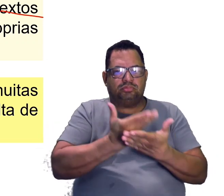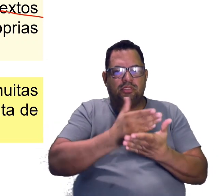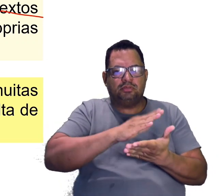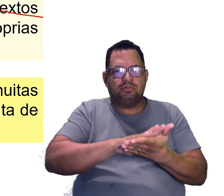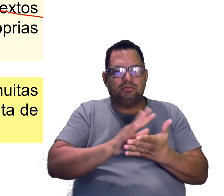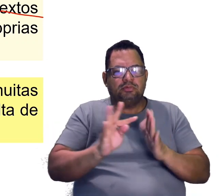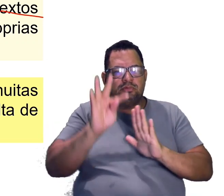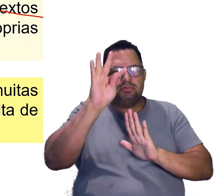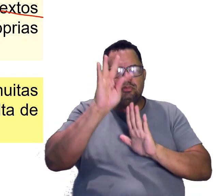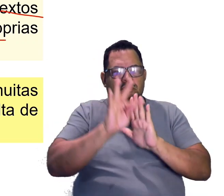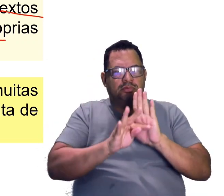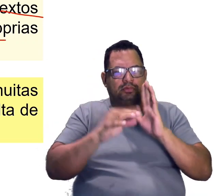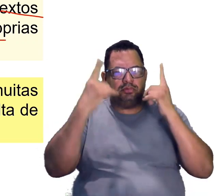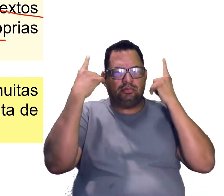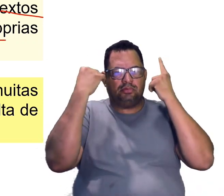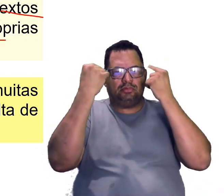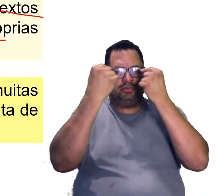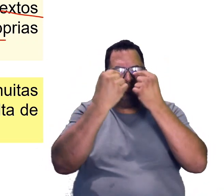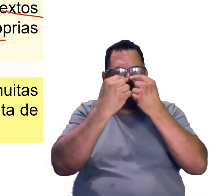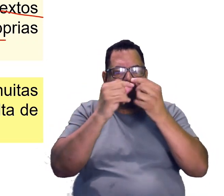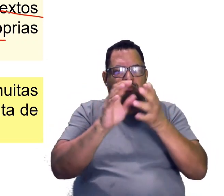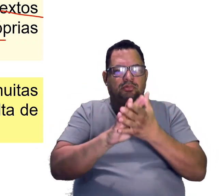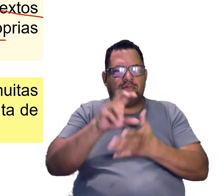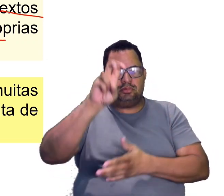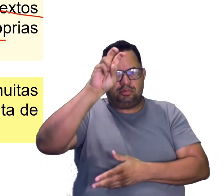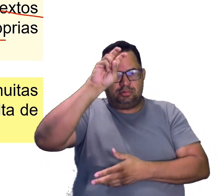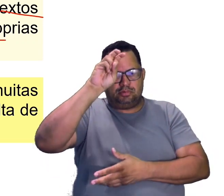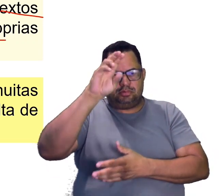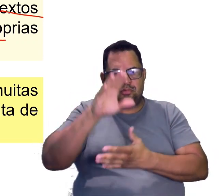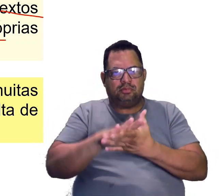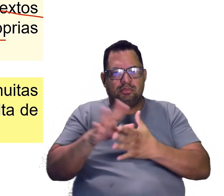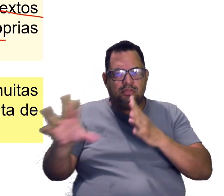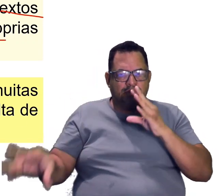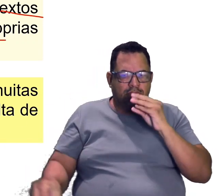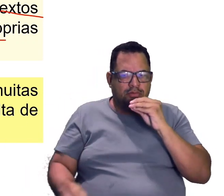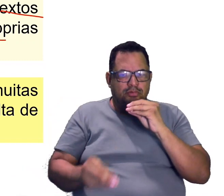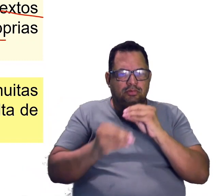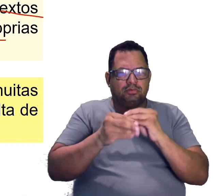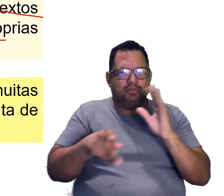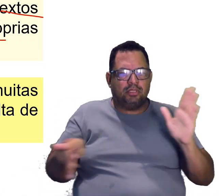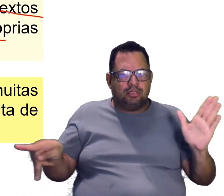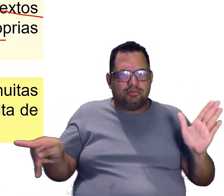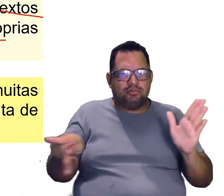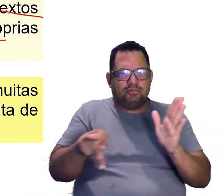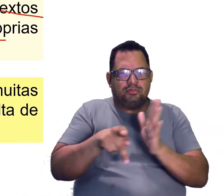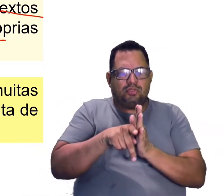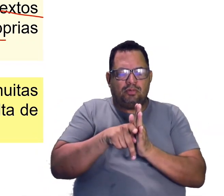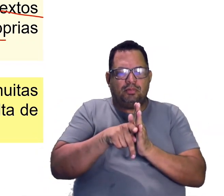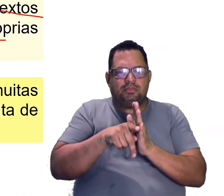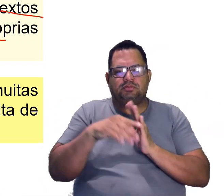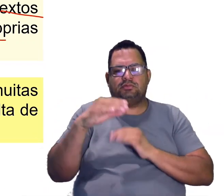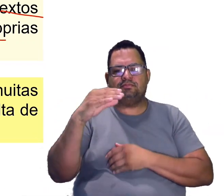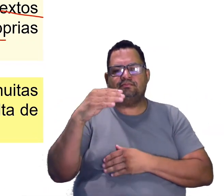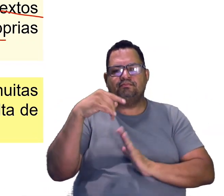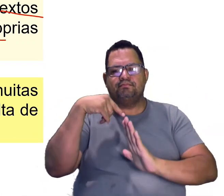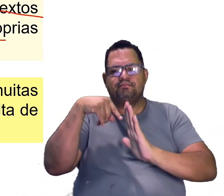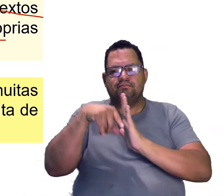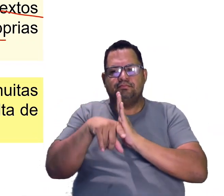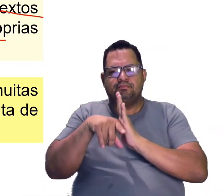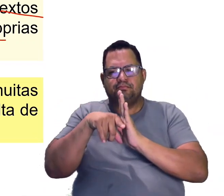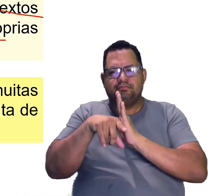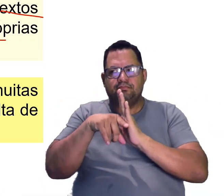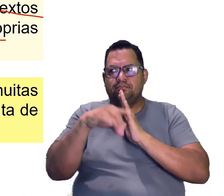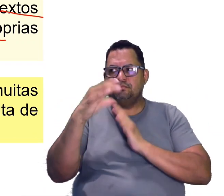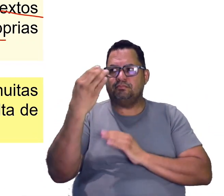e adicionaram suas próprias descobertas. Então, sempre curiosamente, à medida que eles